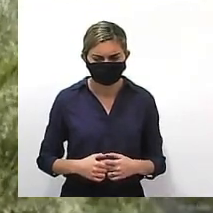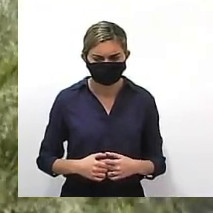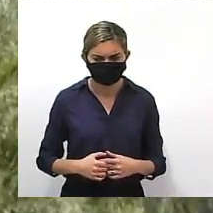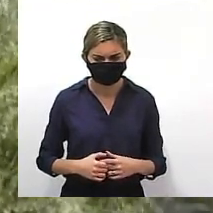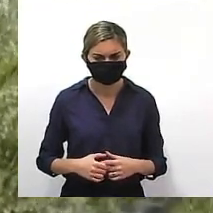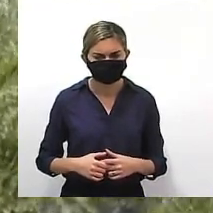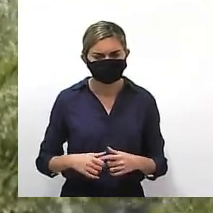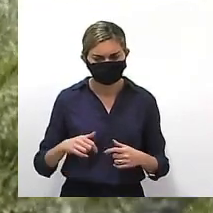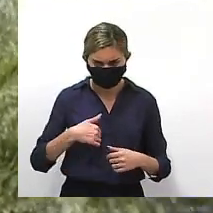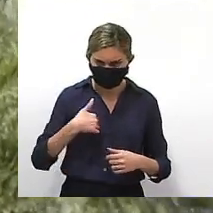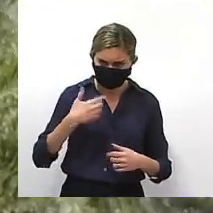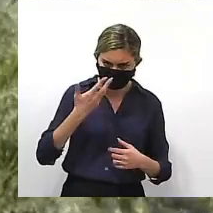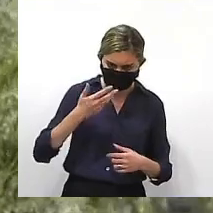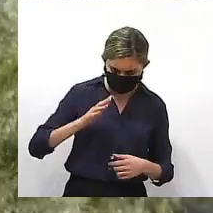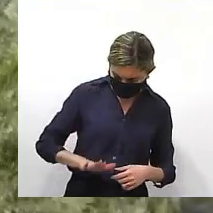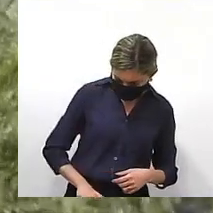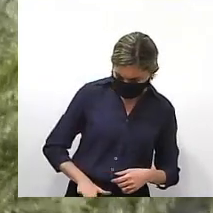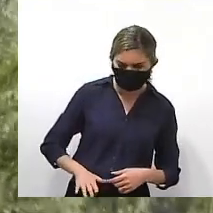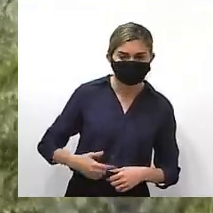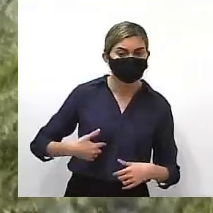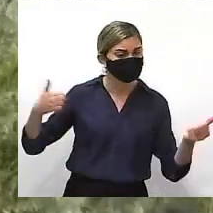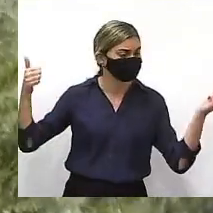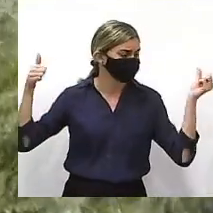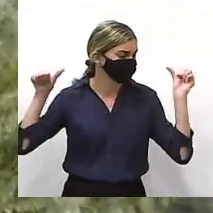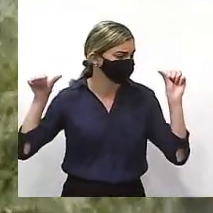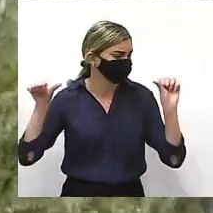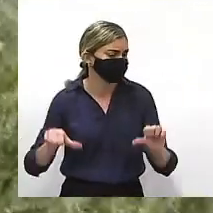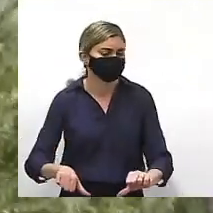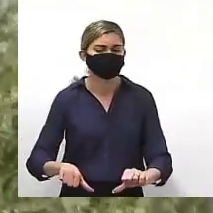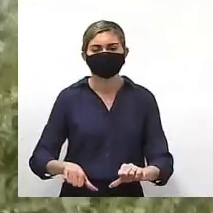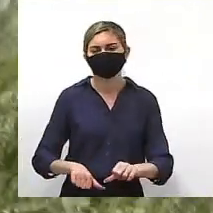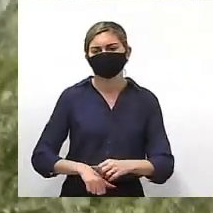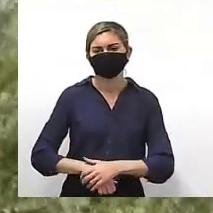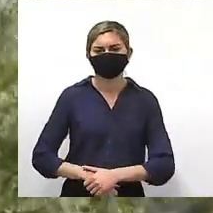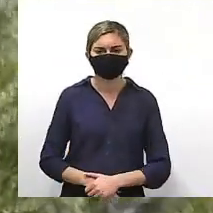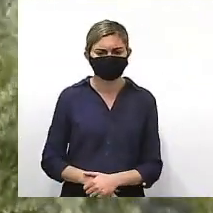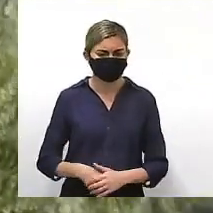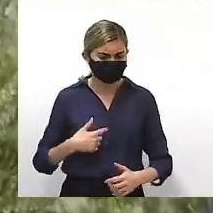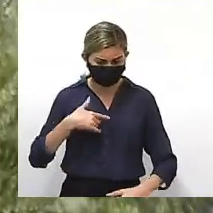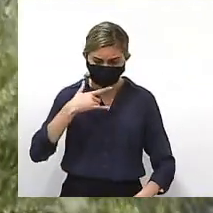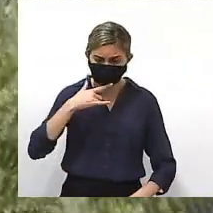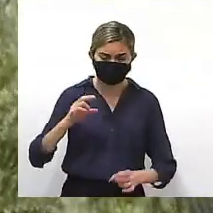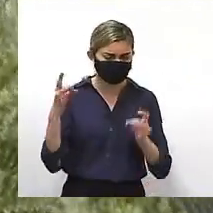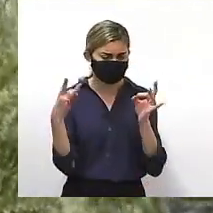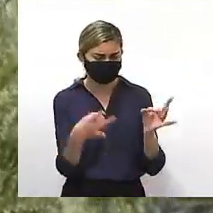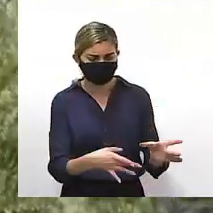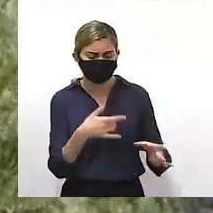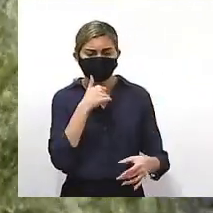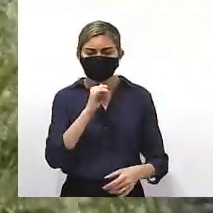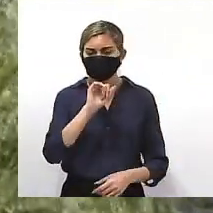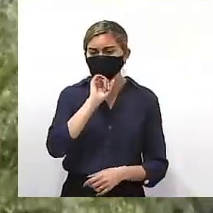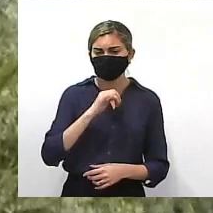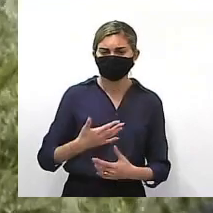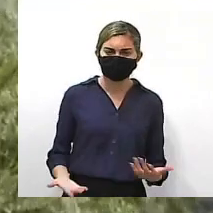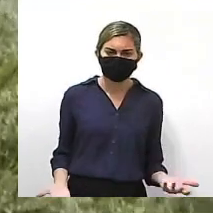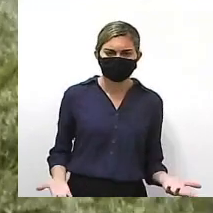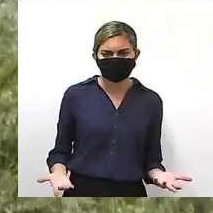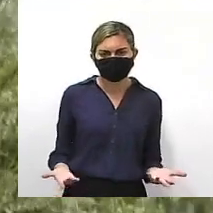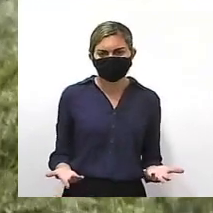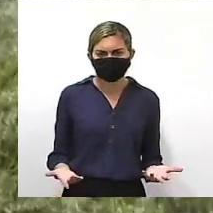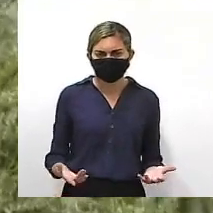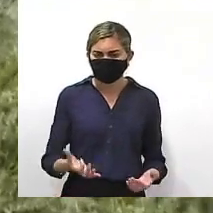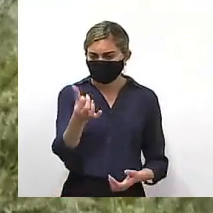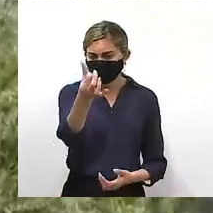A minha infância foi a pior de todas. Meu pai deixou minha mãe com